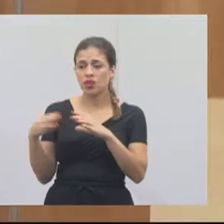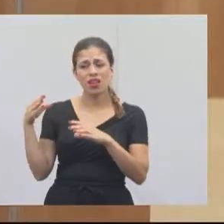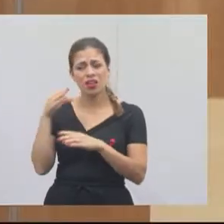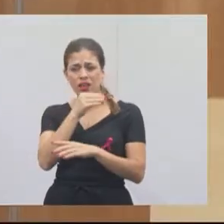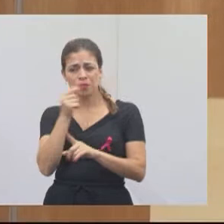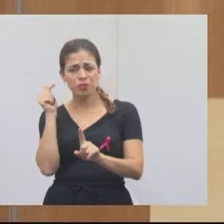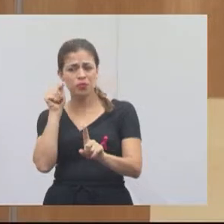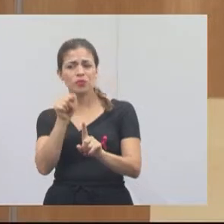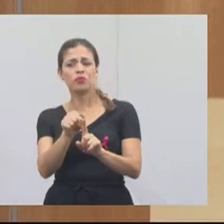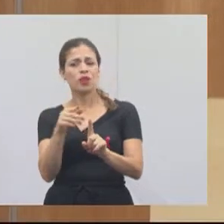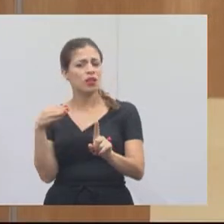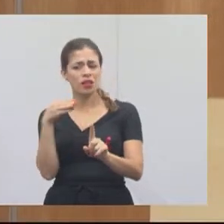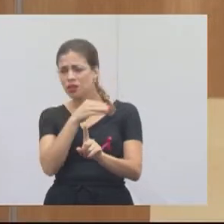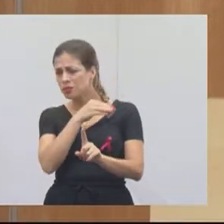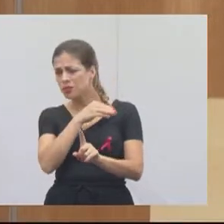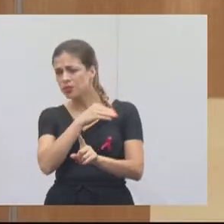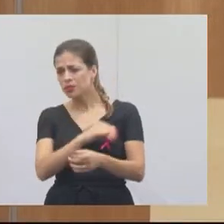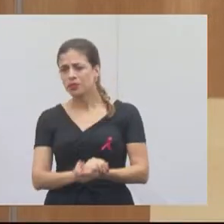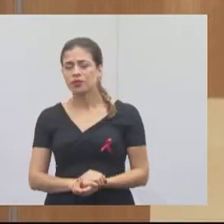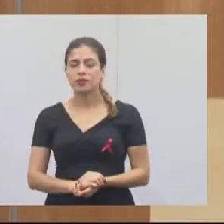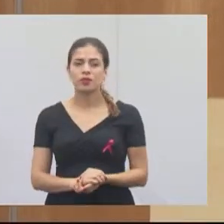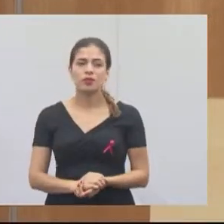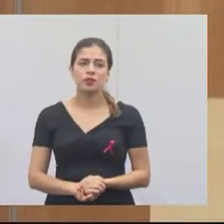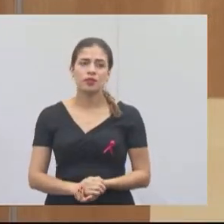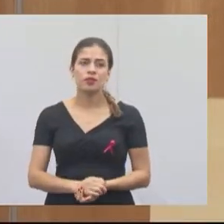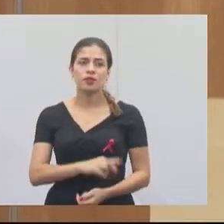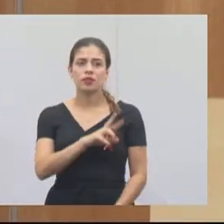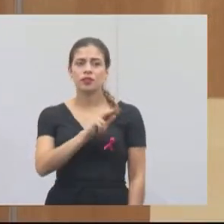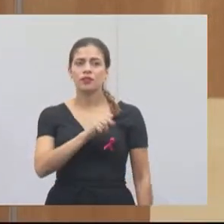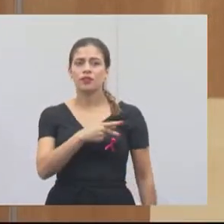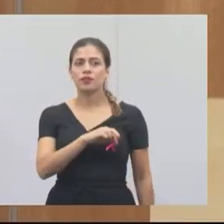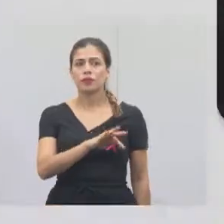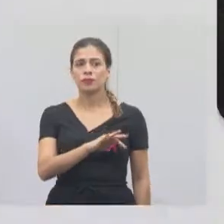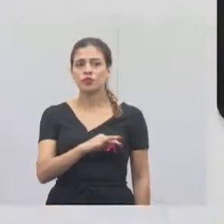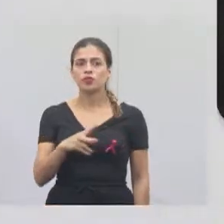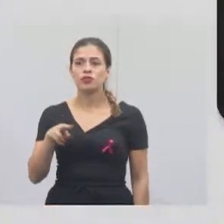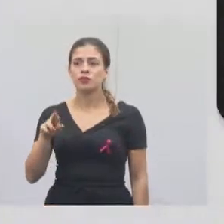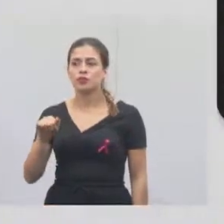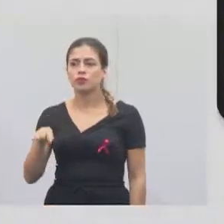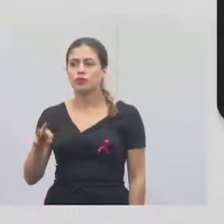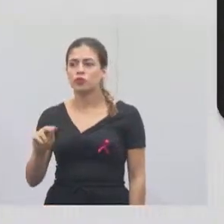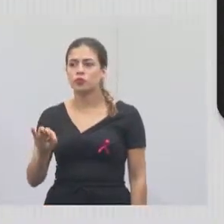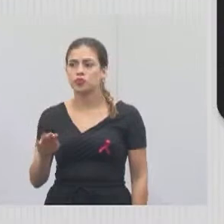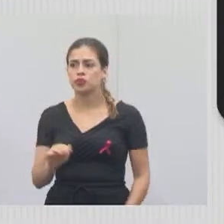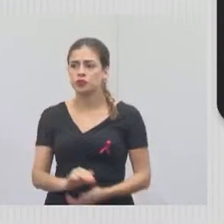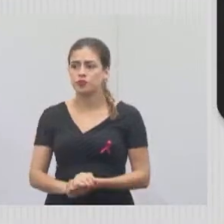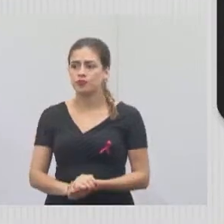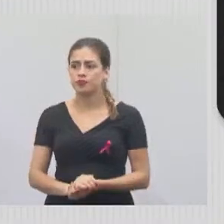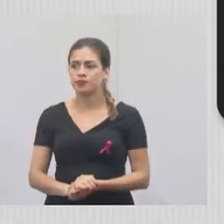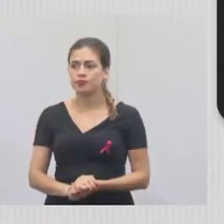ser Vapt Vupt. Vamos ao primeiro vídeo.